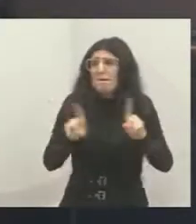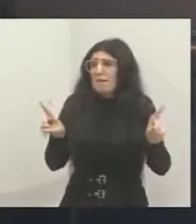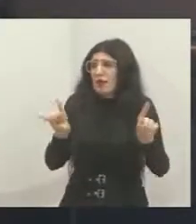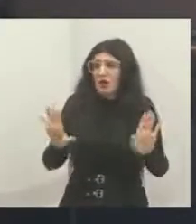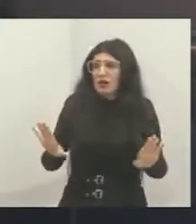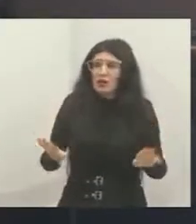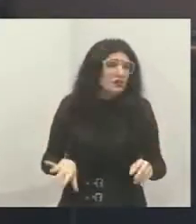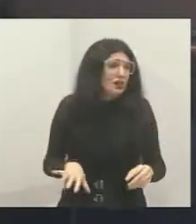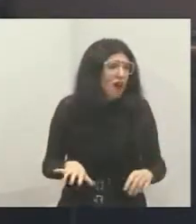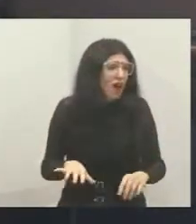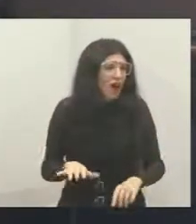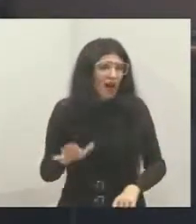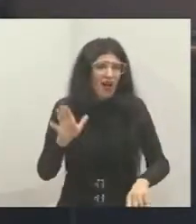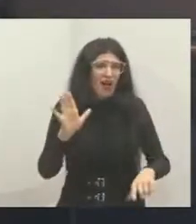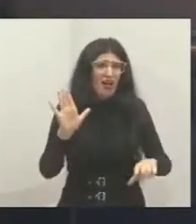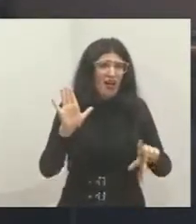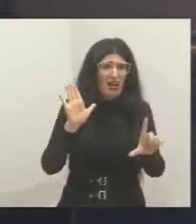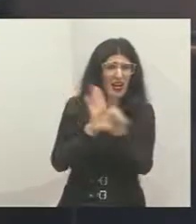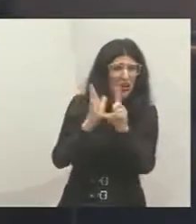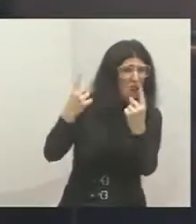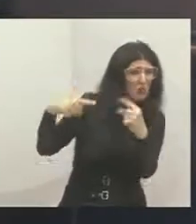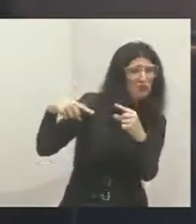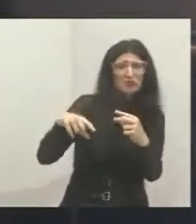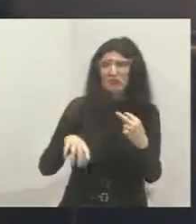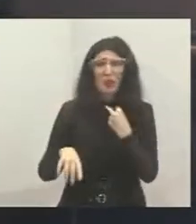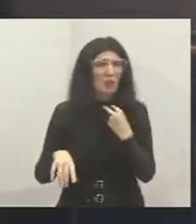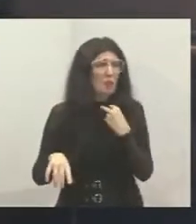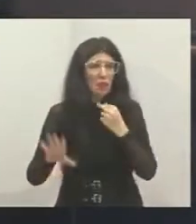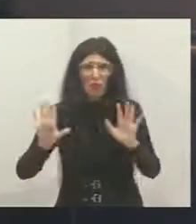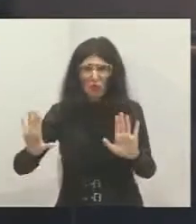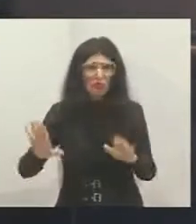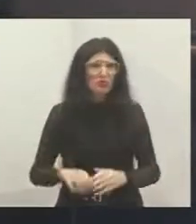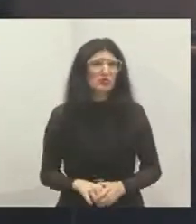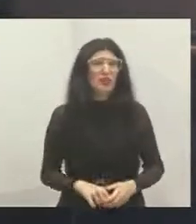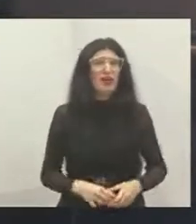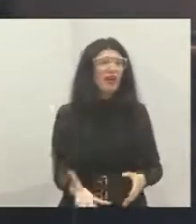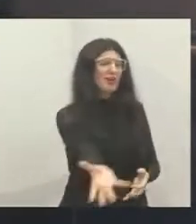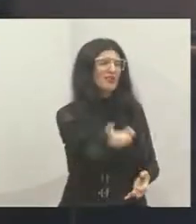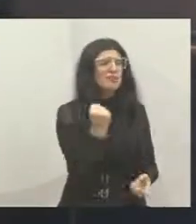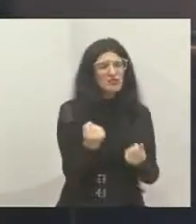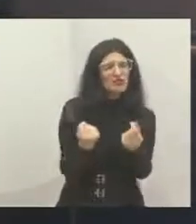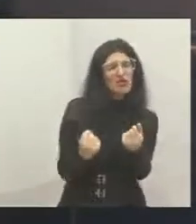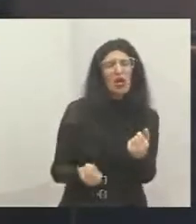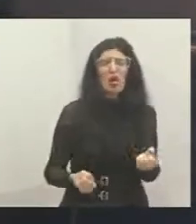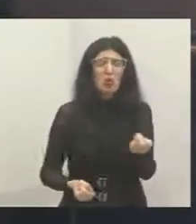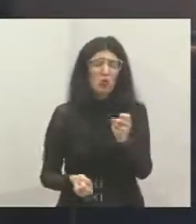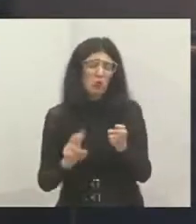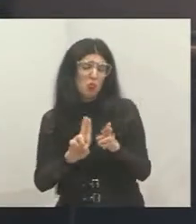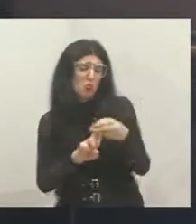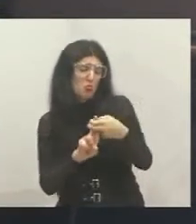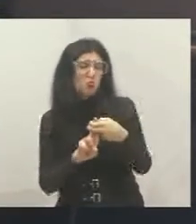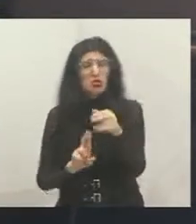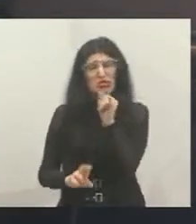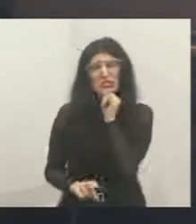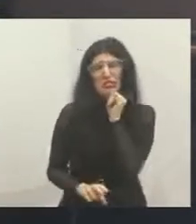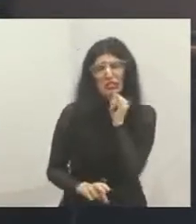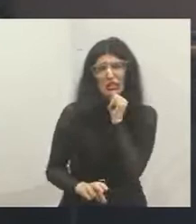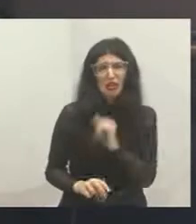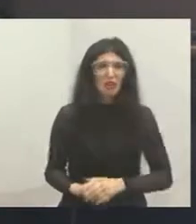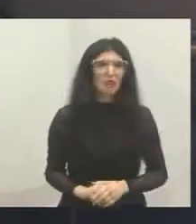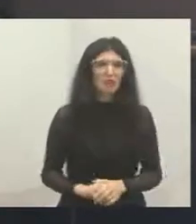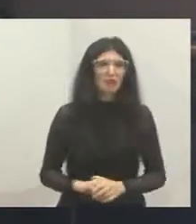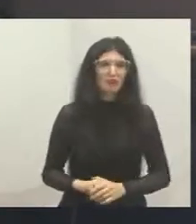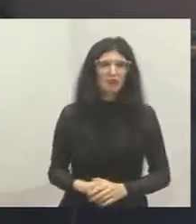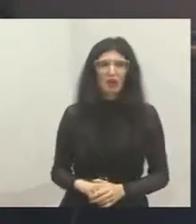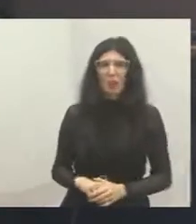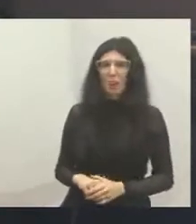as transferências do FPM, do CME, né? Não pode receber o dinheiro do SUS. Então não vamos aplicar